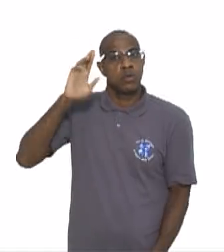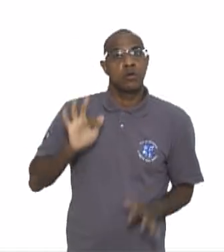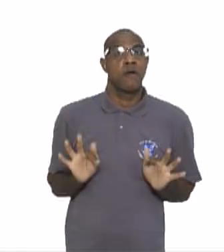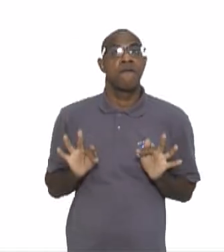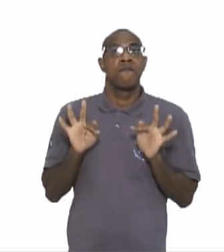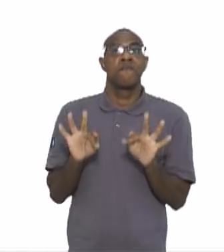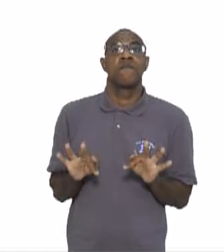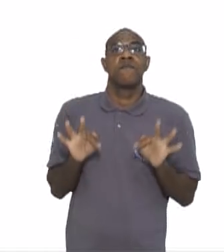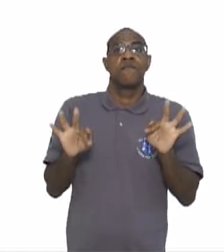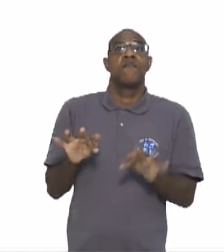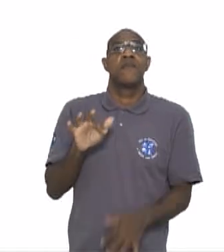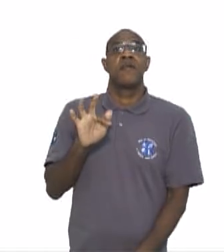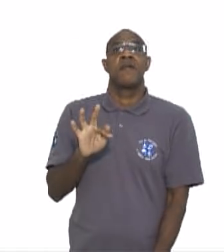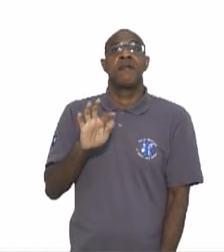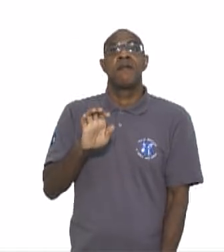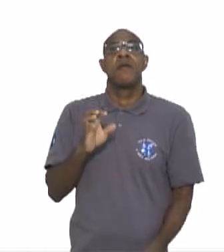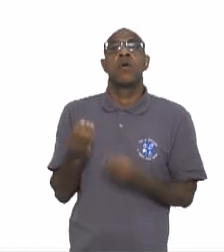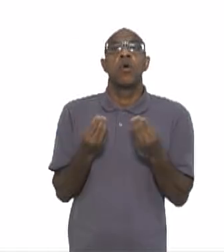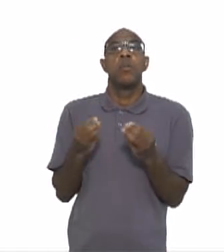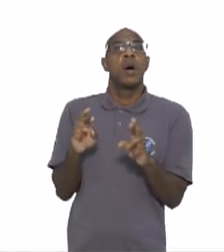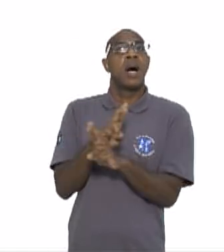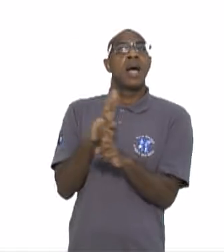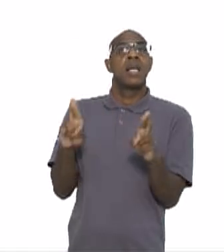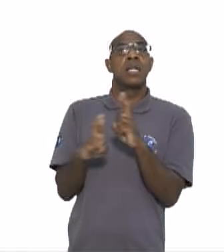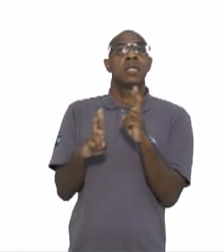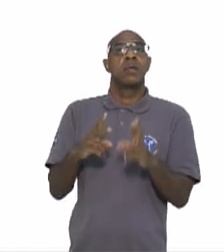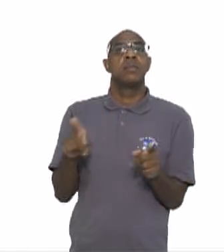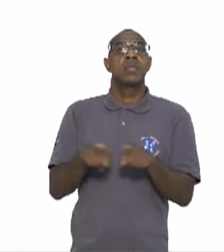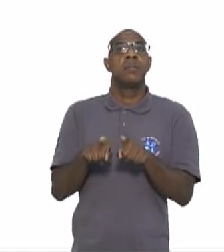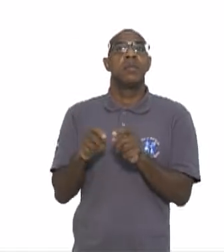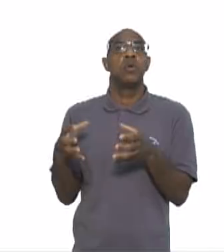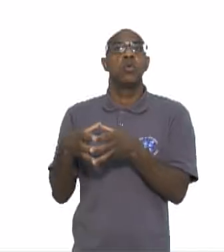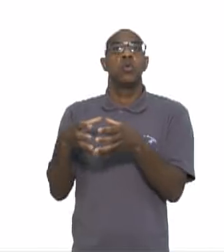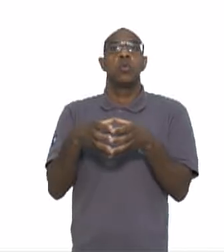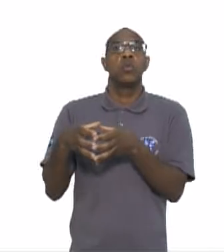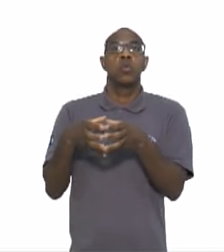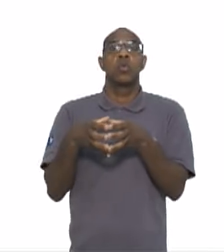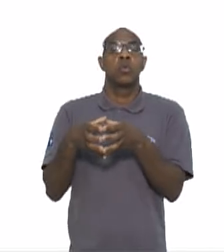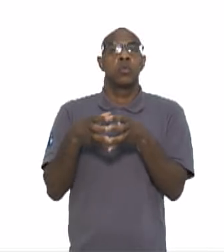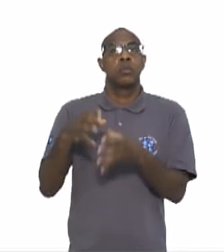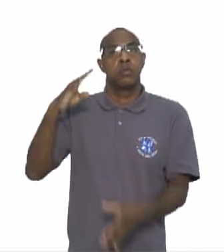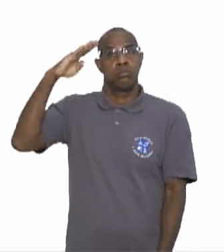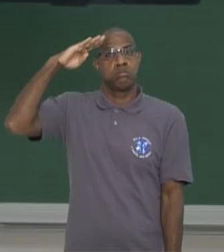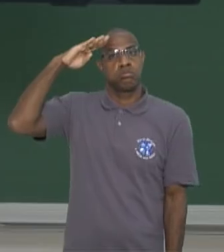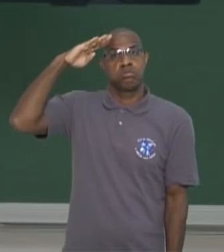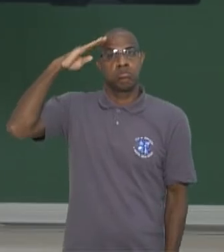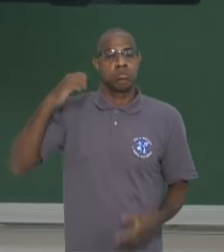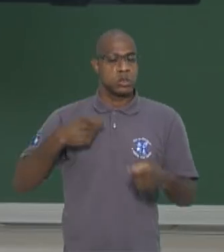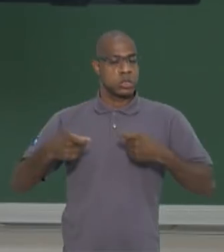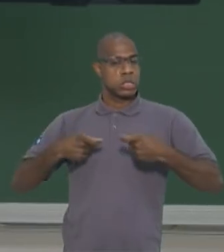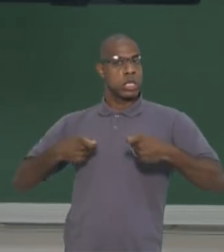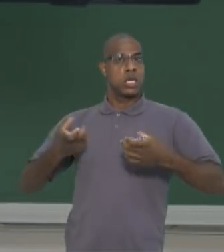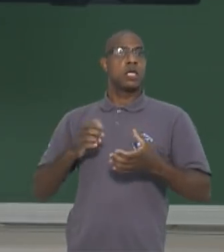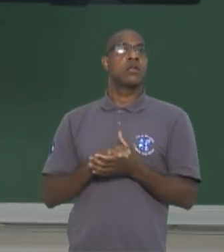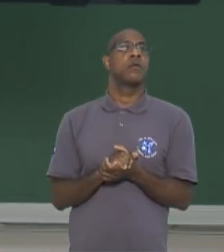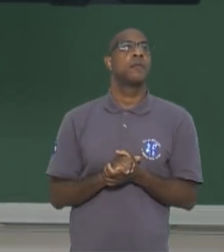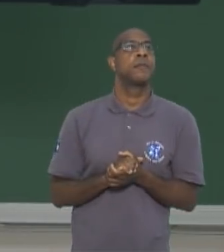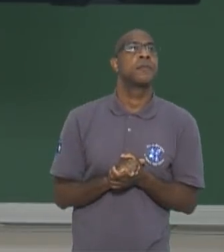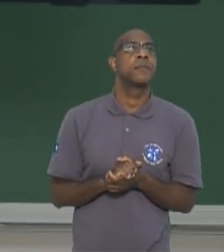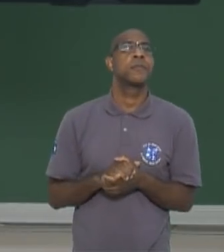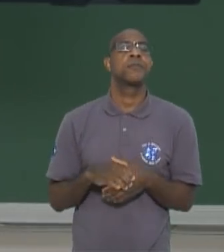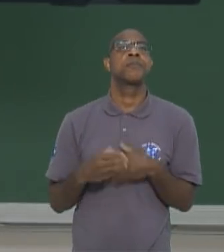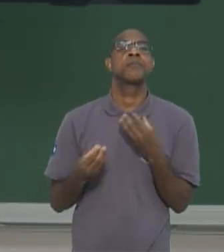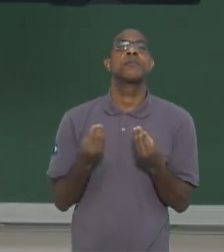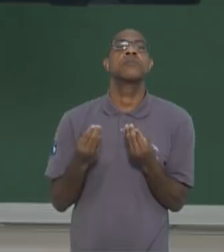surgiu a relação entre os senhores feudais e seus guerreiros. Pensando nisso, qual seria a questão que a gente iria formular, que a